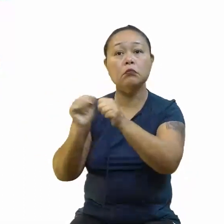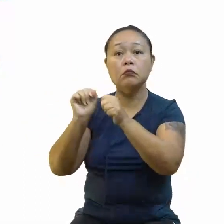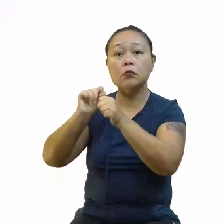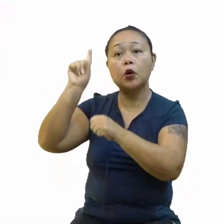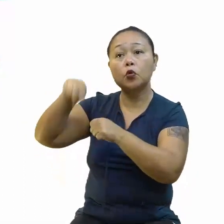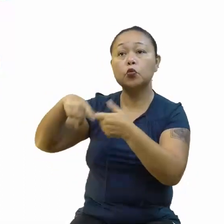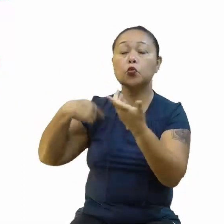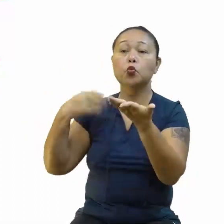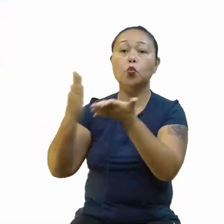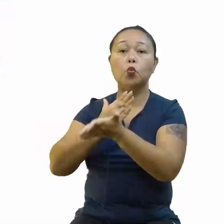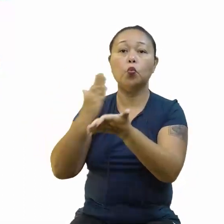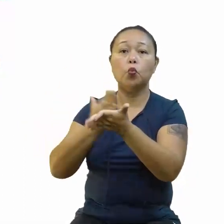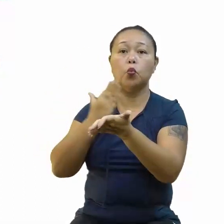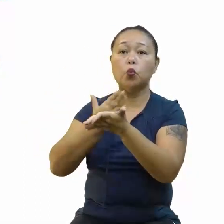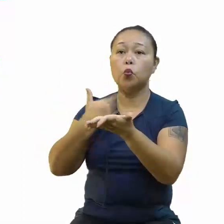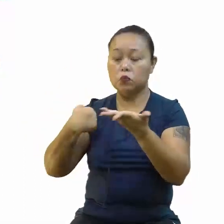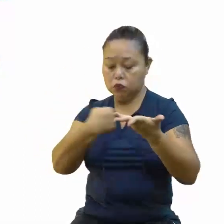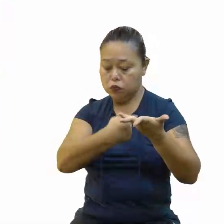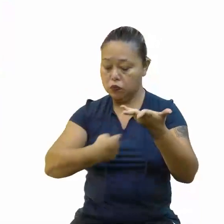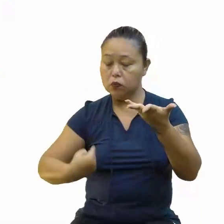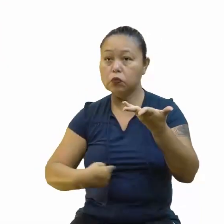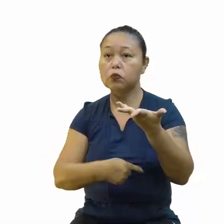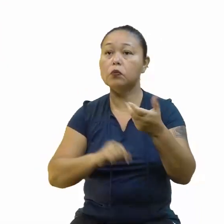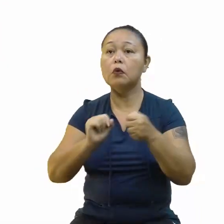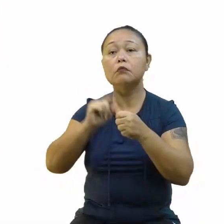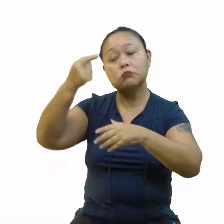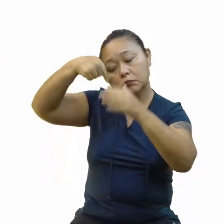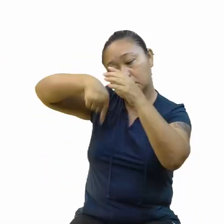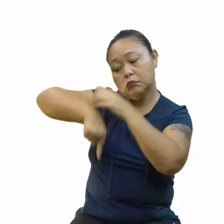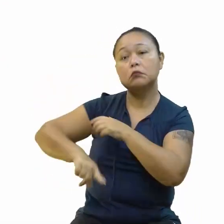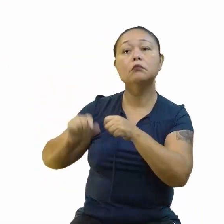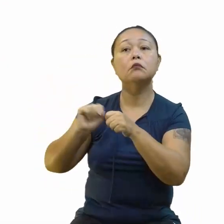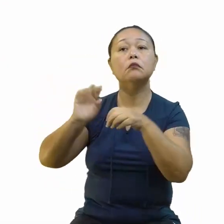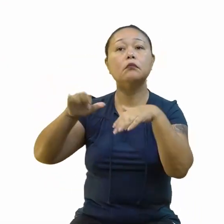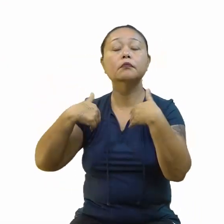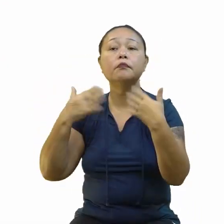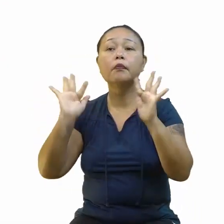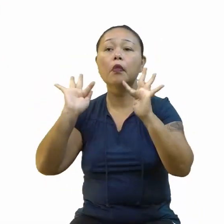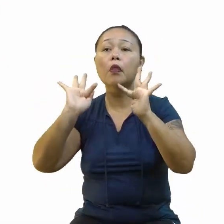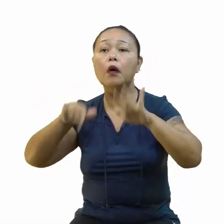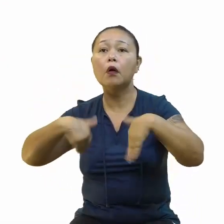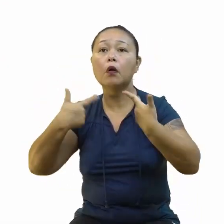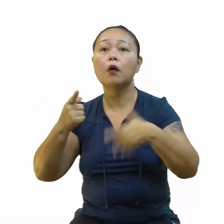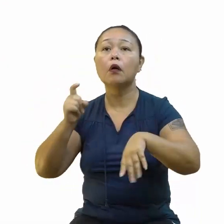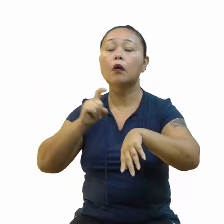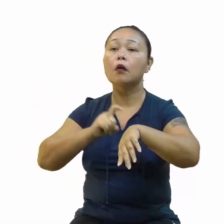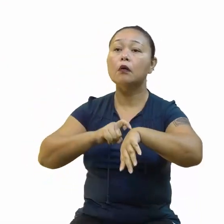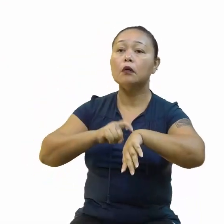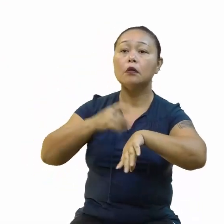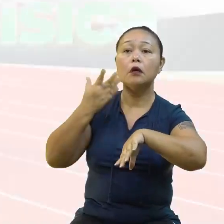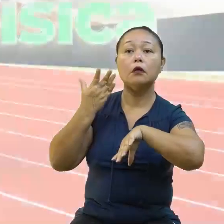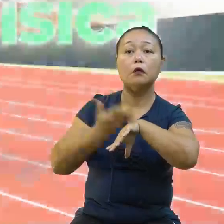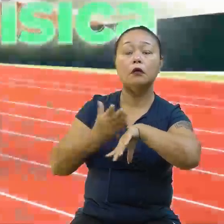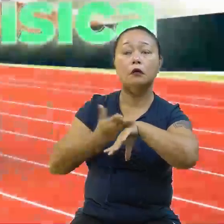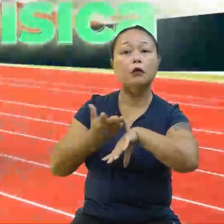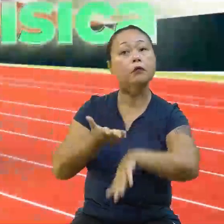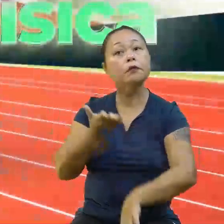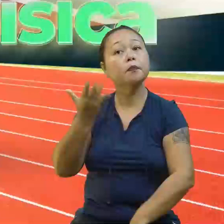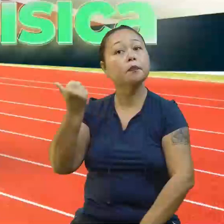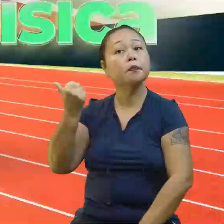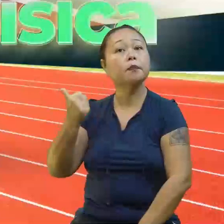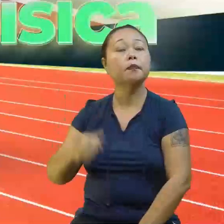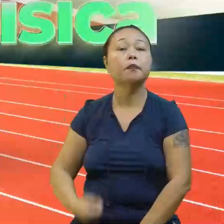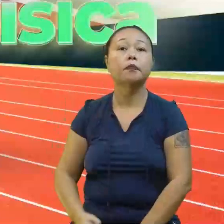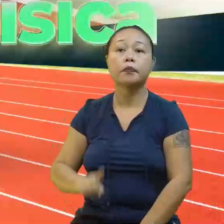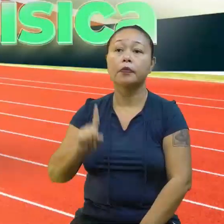fisiologia para você aprofundar um pouquinho mais. E aí nós fechamos nossa aula na hora da prática. Vem aqui comigo, você